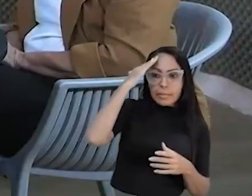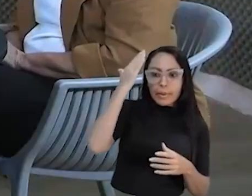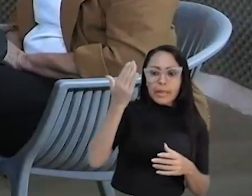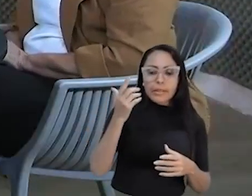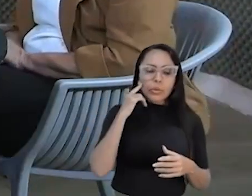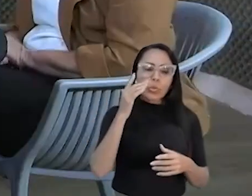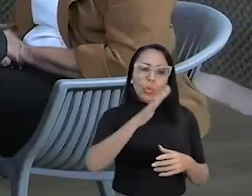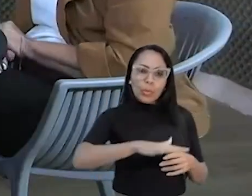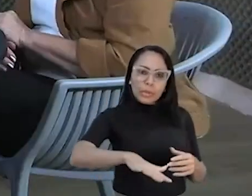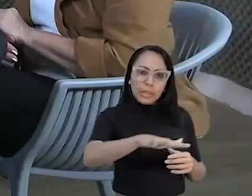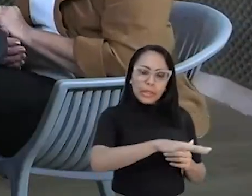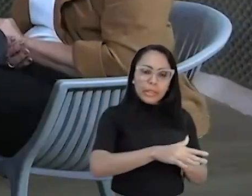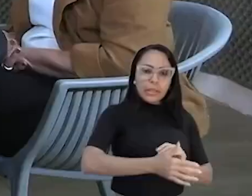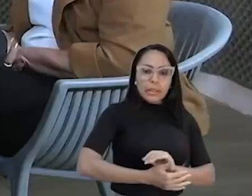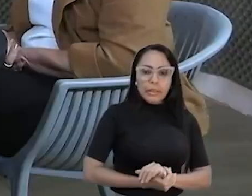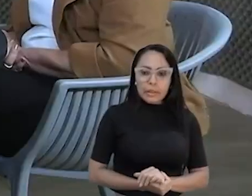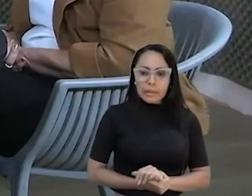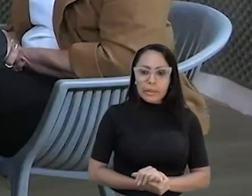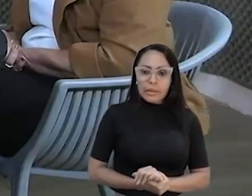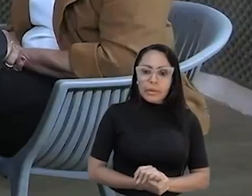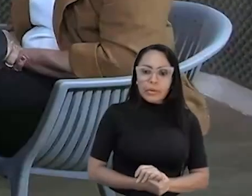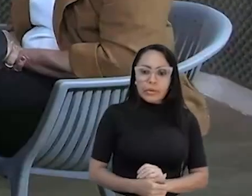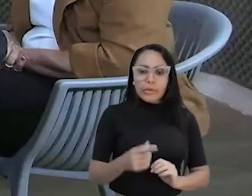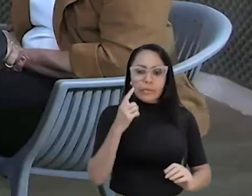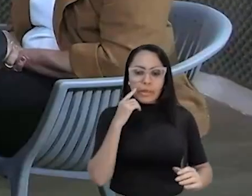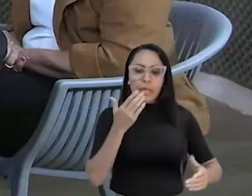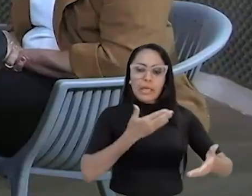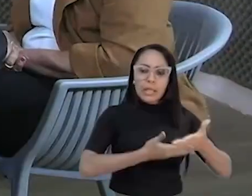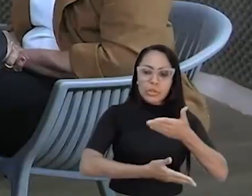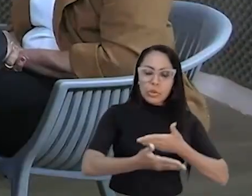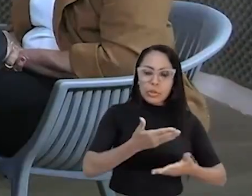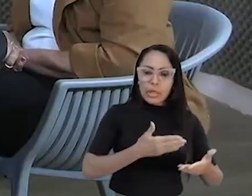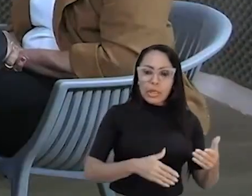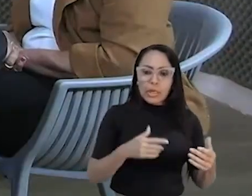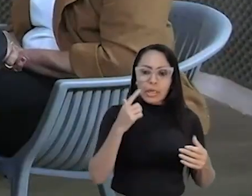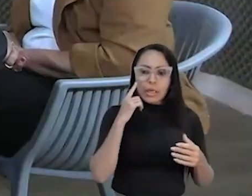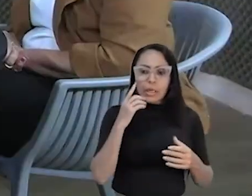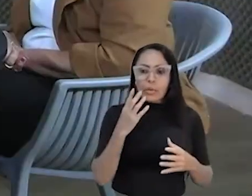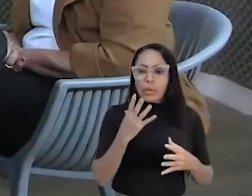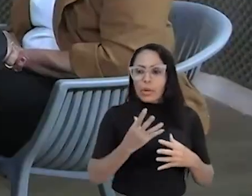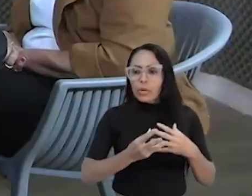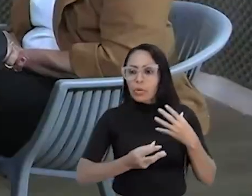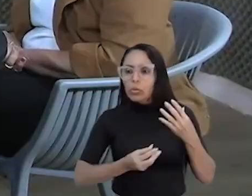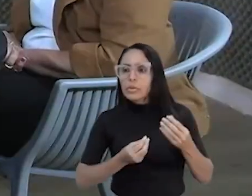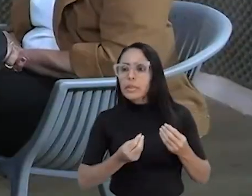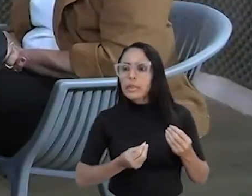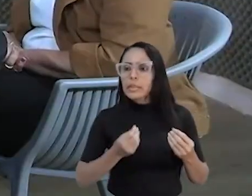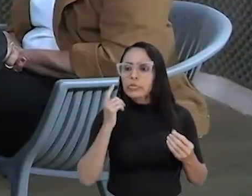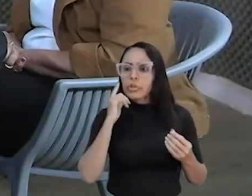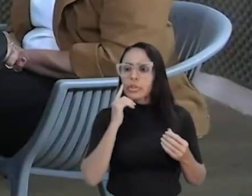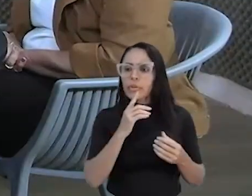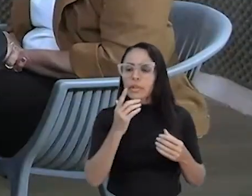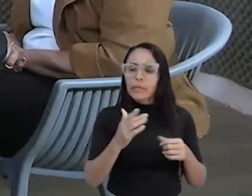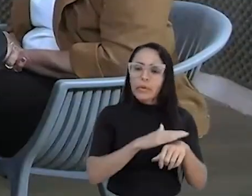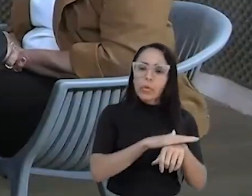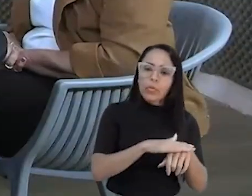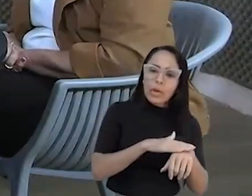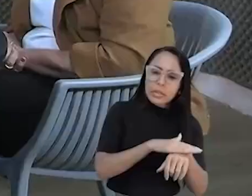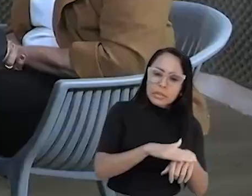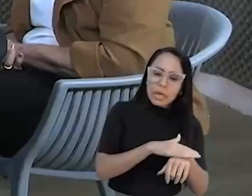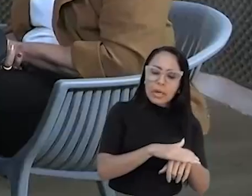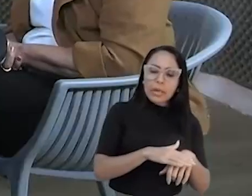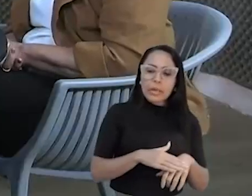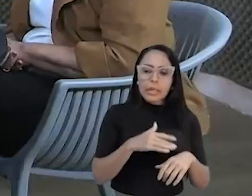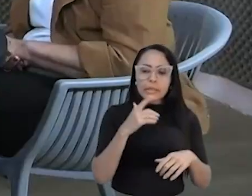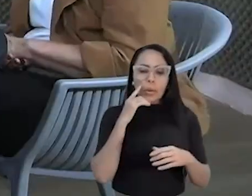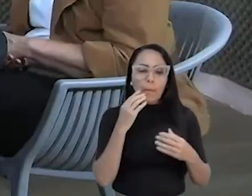do ambiente. É o que vai te relacionar. Então, era uma coisa de bar, era uma coisa que a gente estava lá para conversar, então tinha que entrar